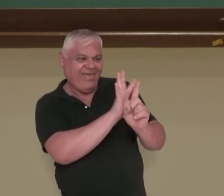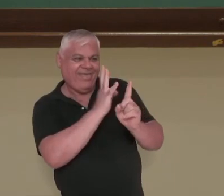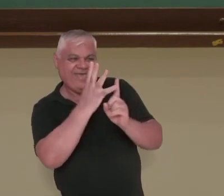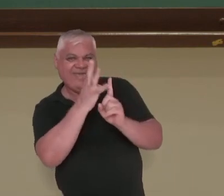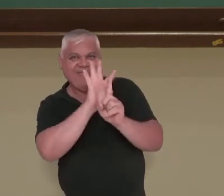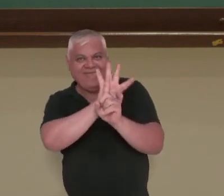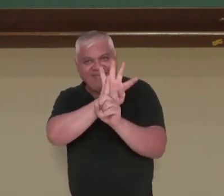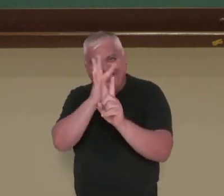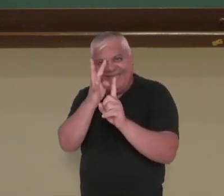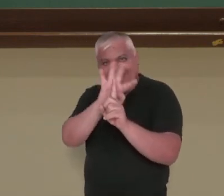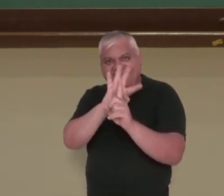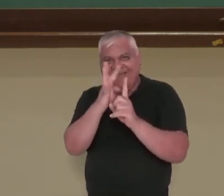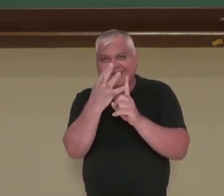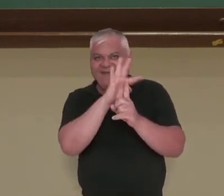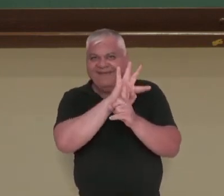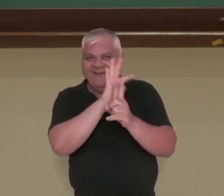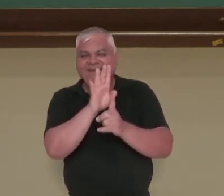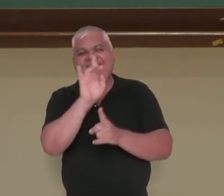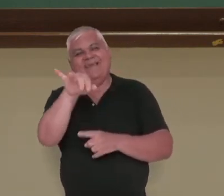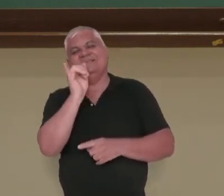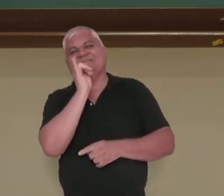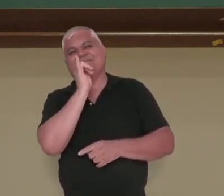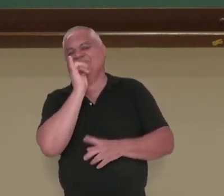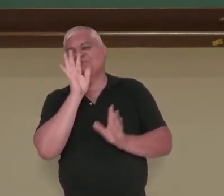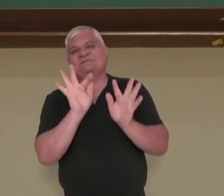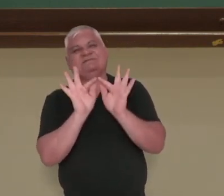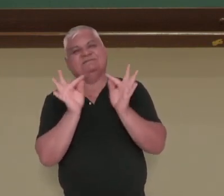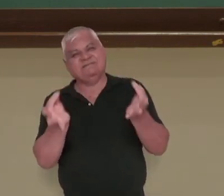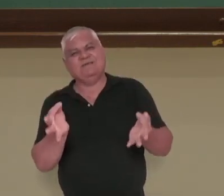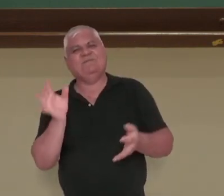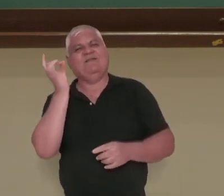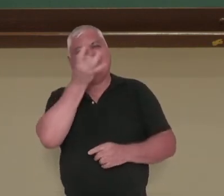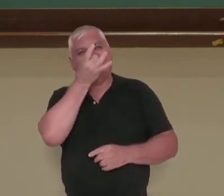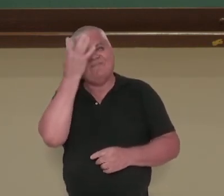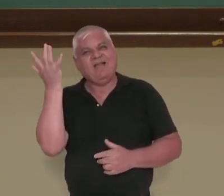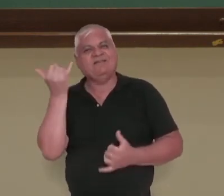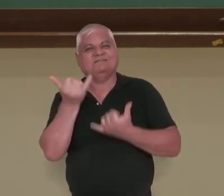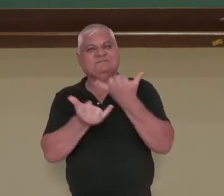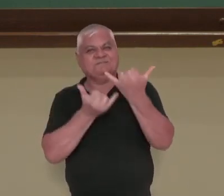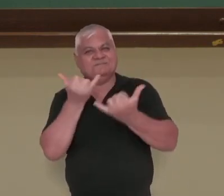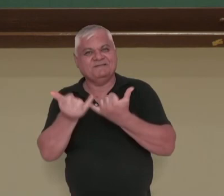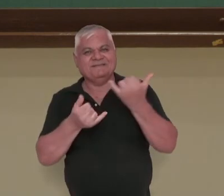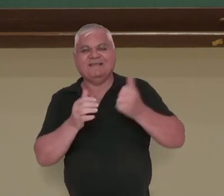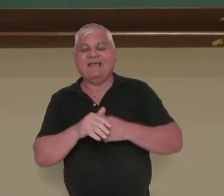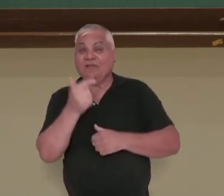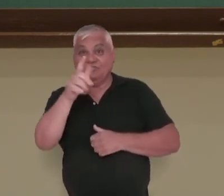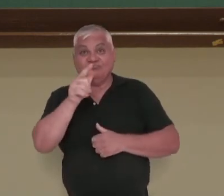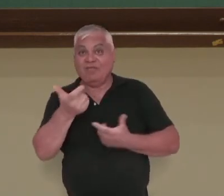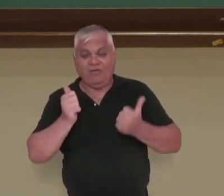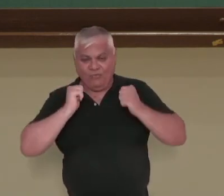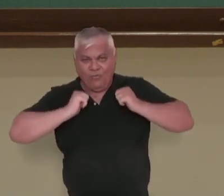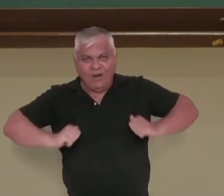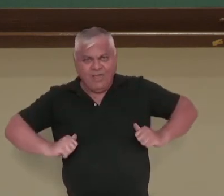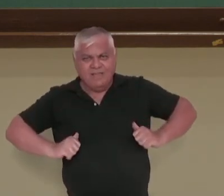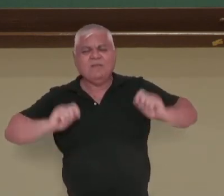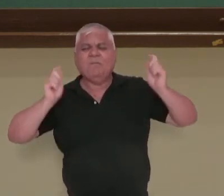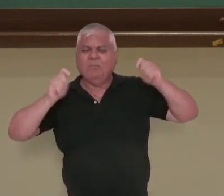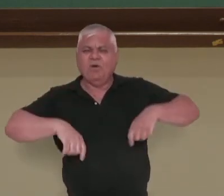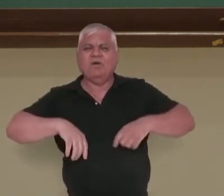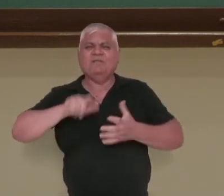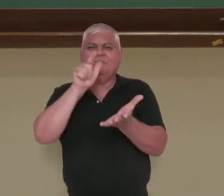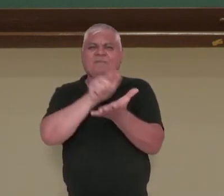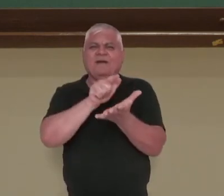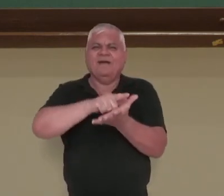ali da frente. Isso é um exemplo simples, um exemplo fácil de fazer. Se não tem colete, você pode usar uma folha de